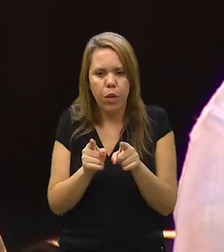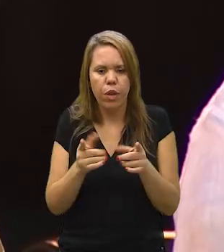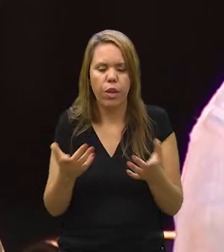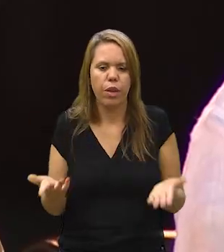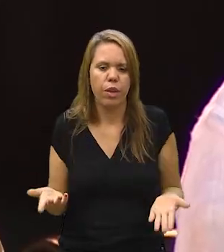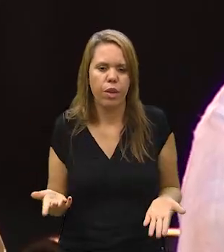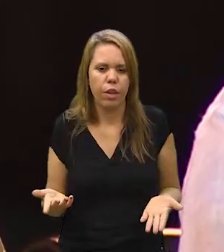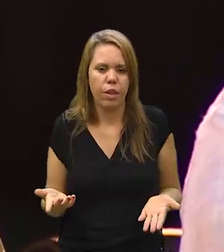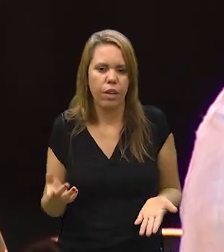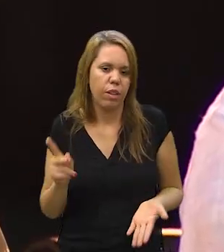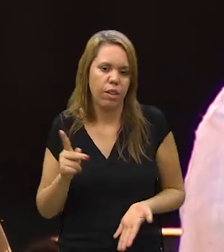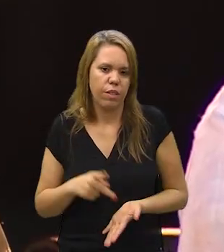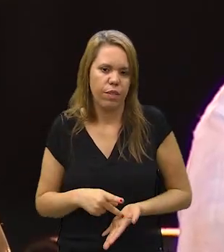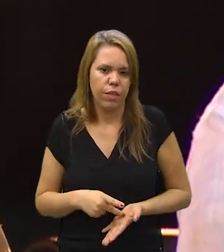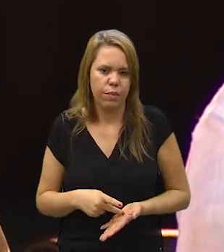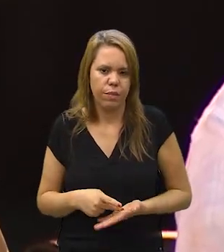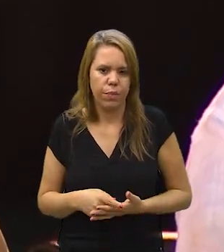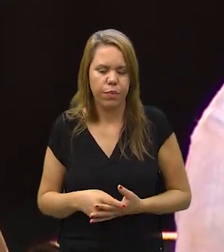Na verdade,